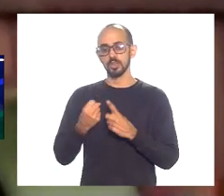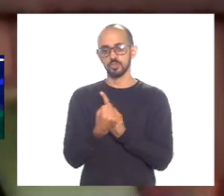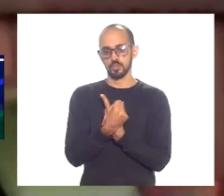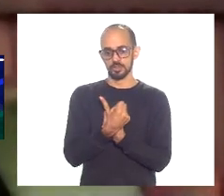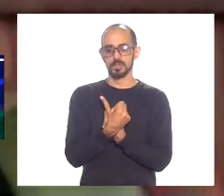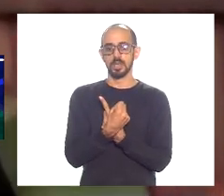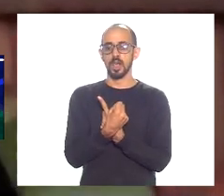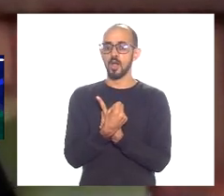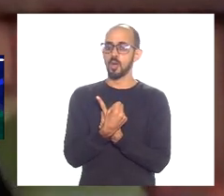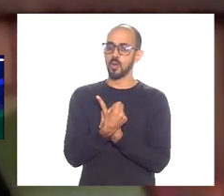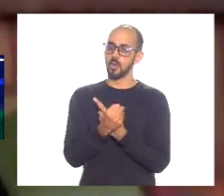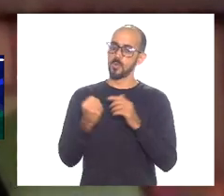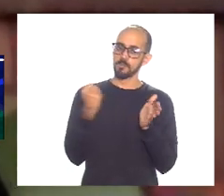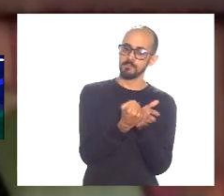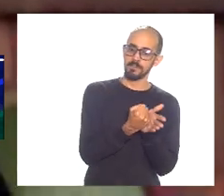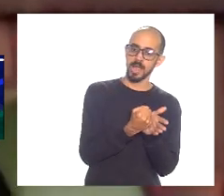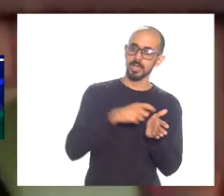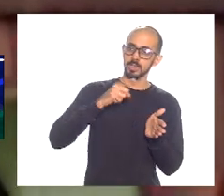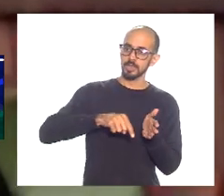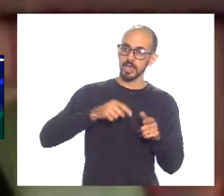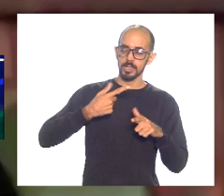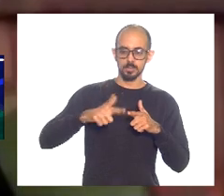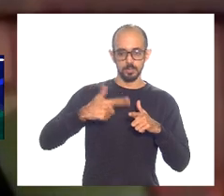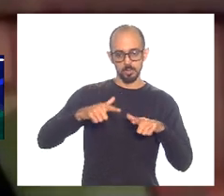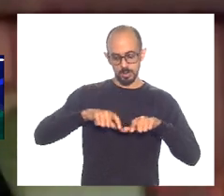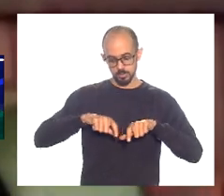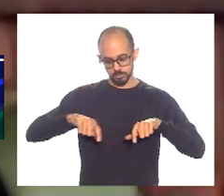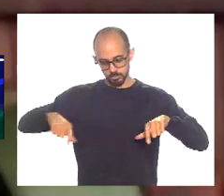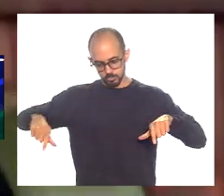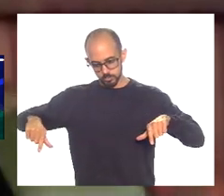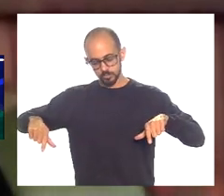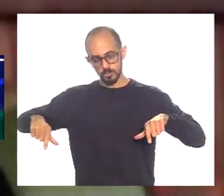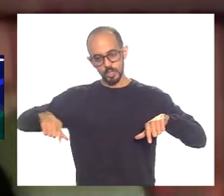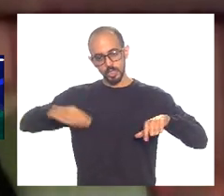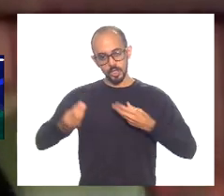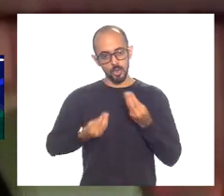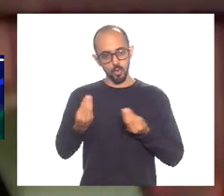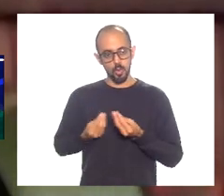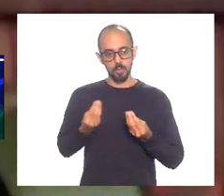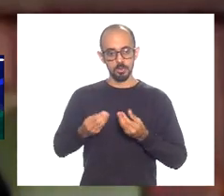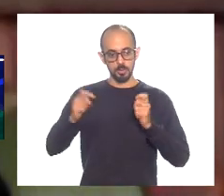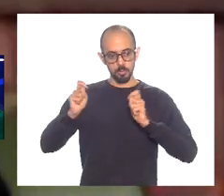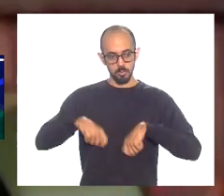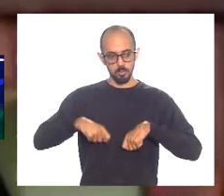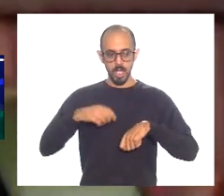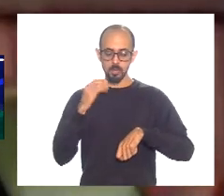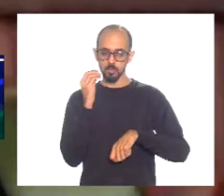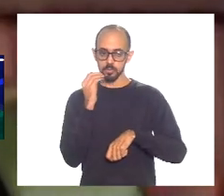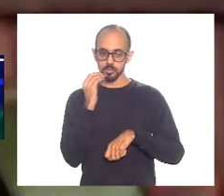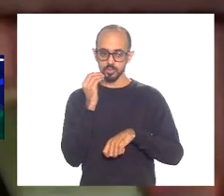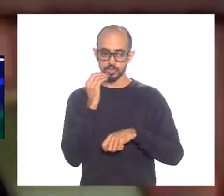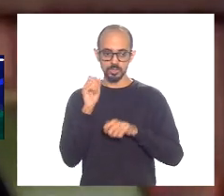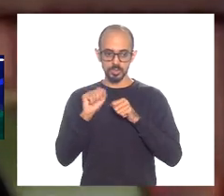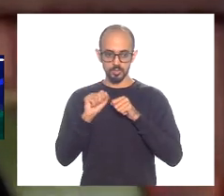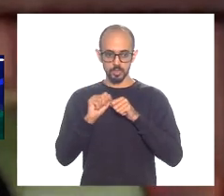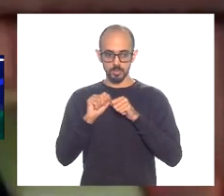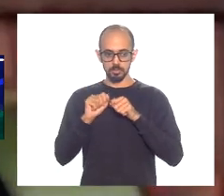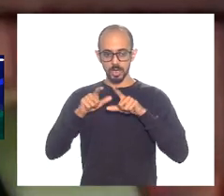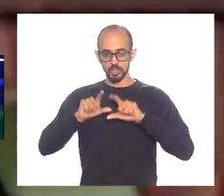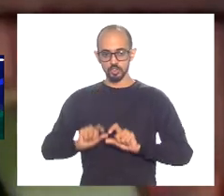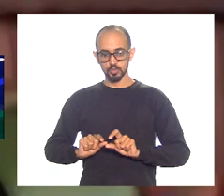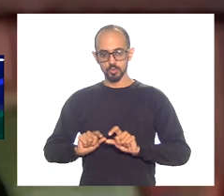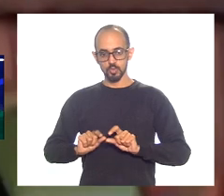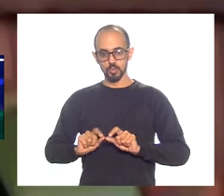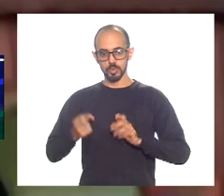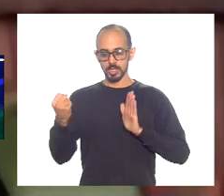nossa pesquisa, que é a questão do saneamento, né? E o quanto poderia ter sido feito exatamente para diminuir esse impacto da